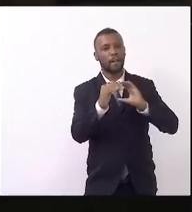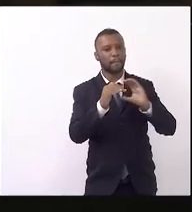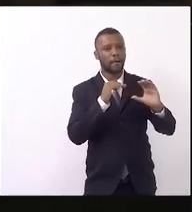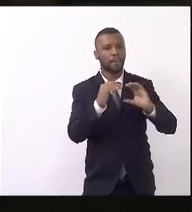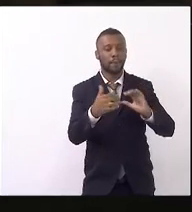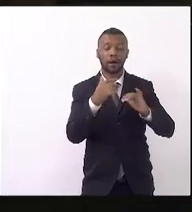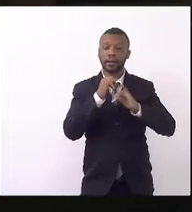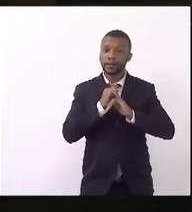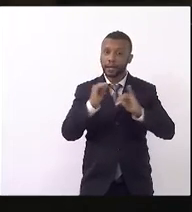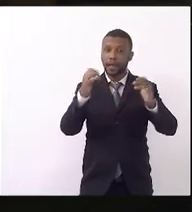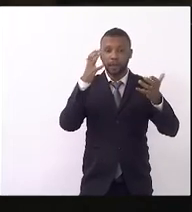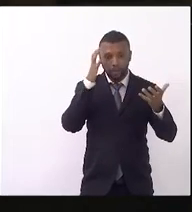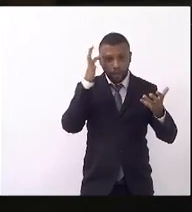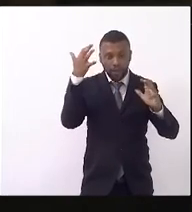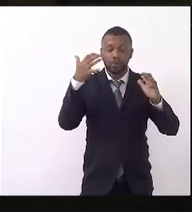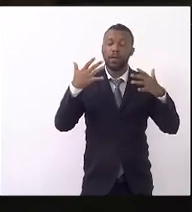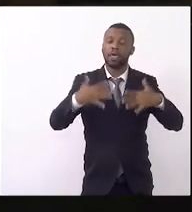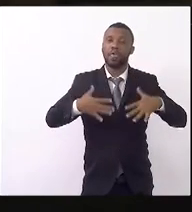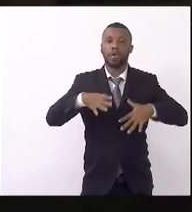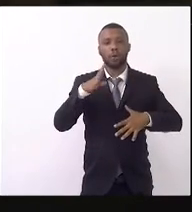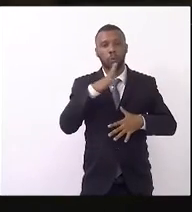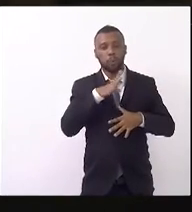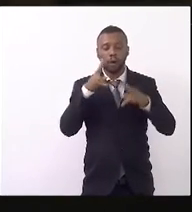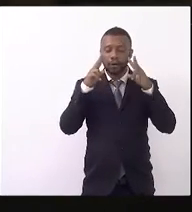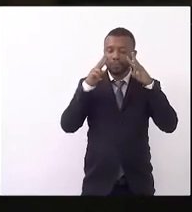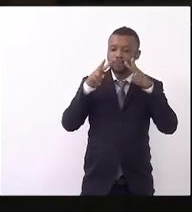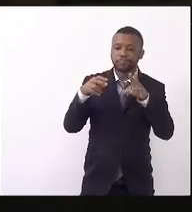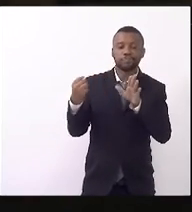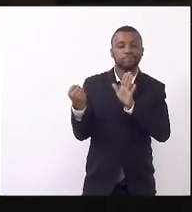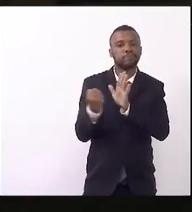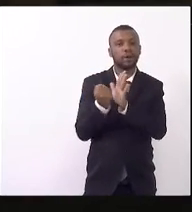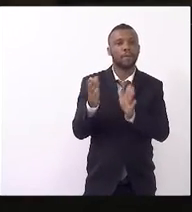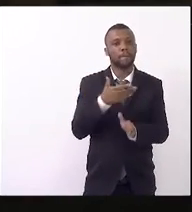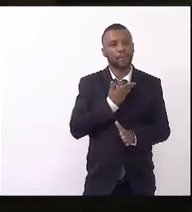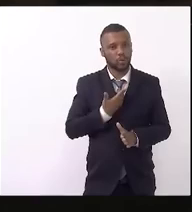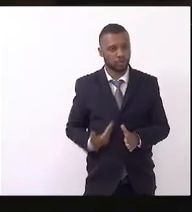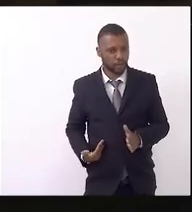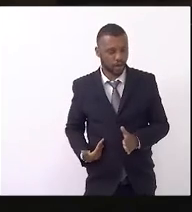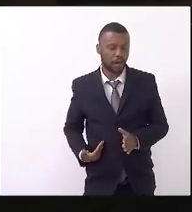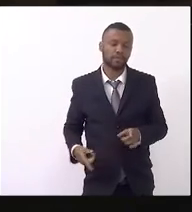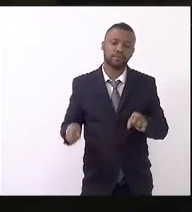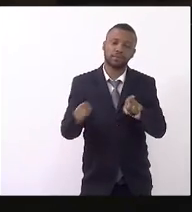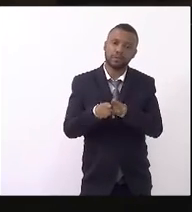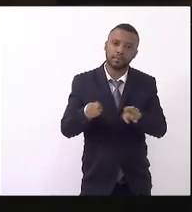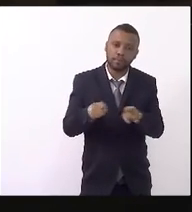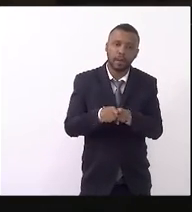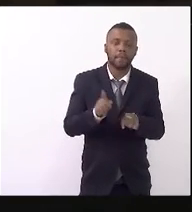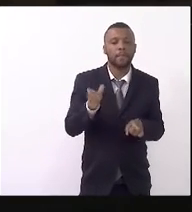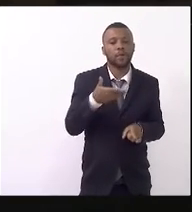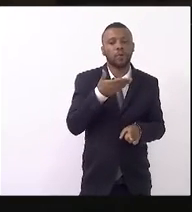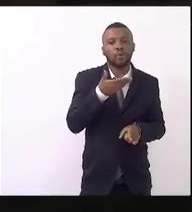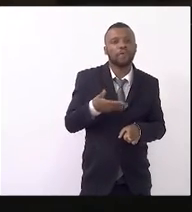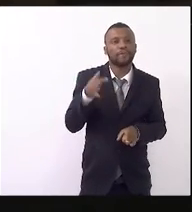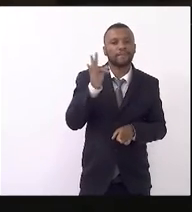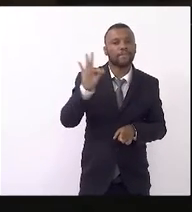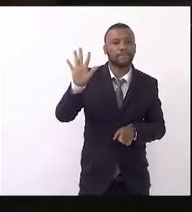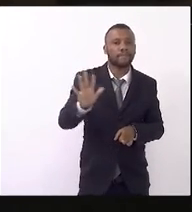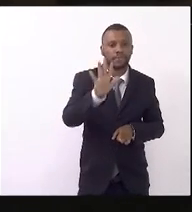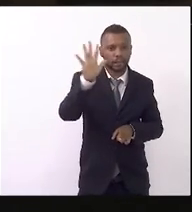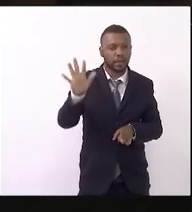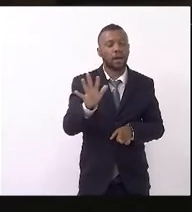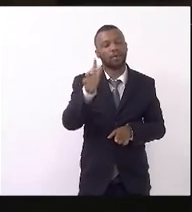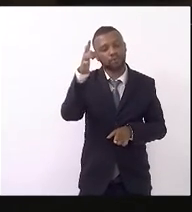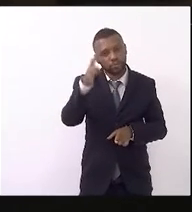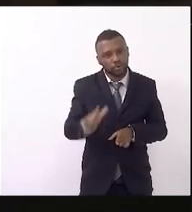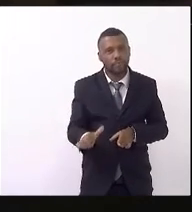declaram a situação de emergência devidamente reconhecido tanto pelo Estado quanto pelo governo federal. E,